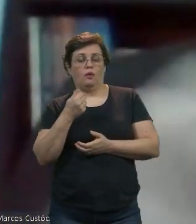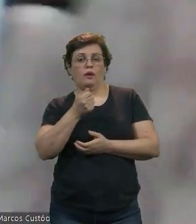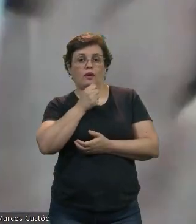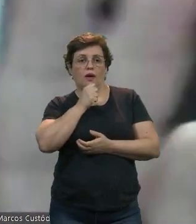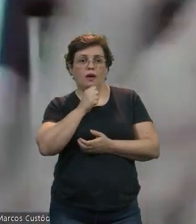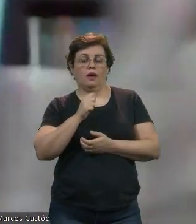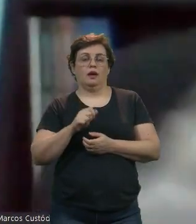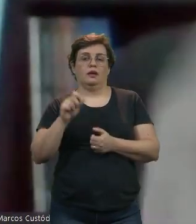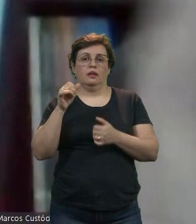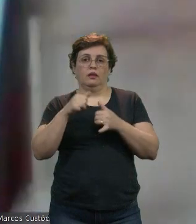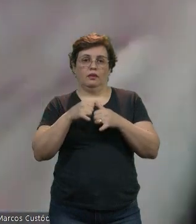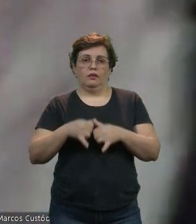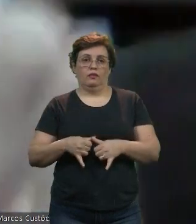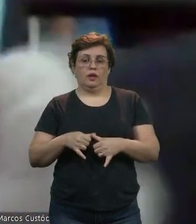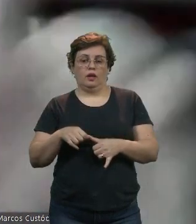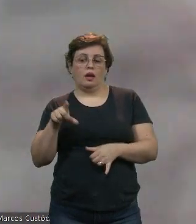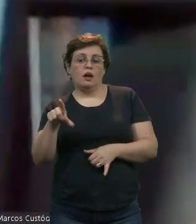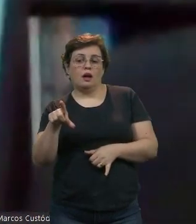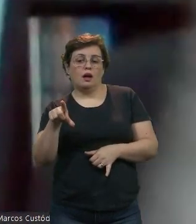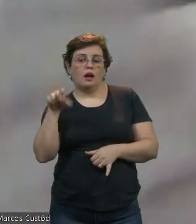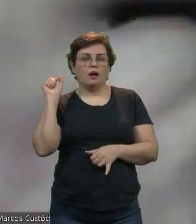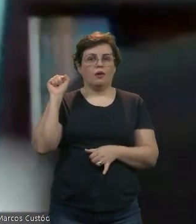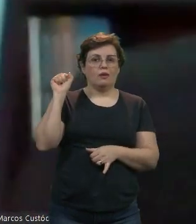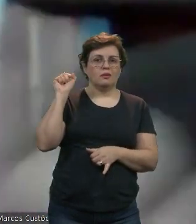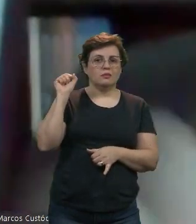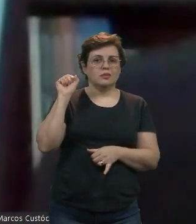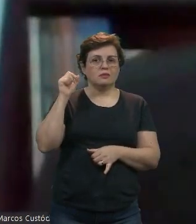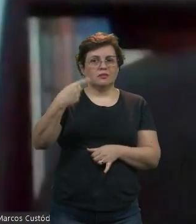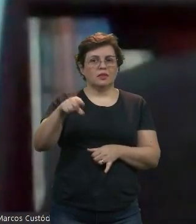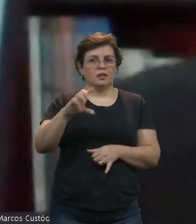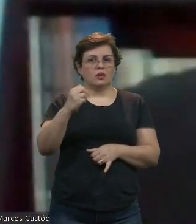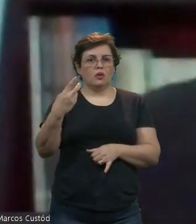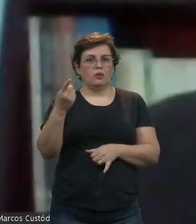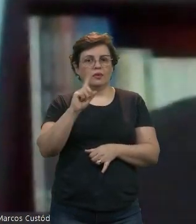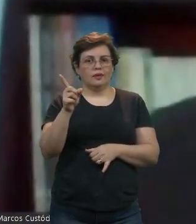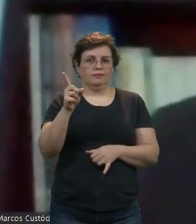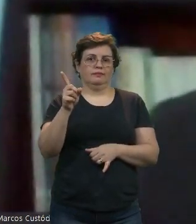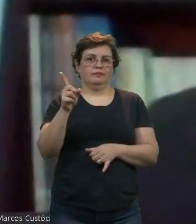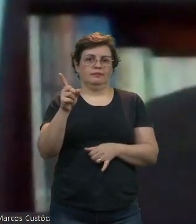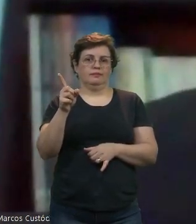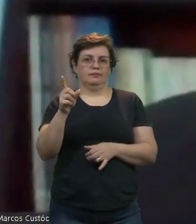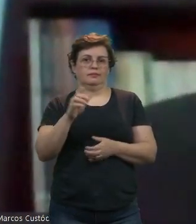fica facultada a opção de ir ou não ir?